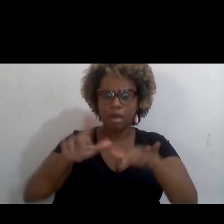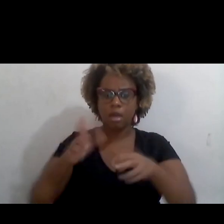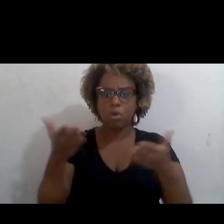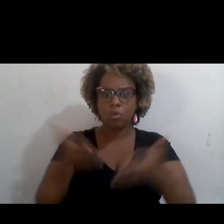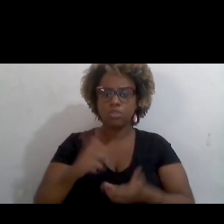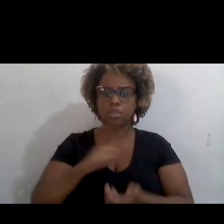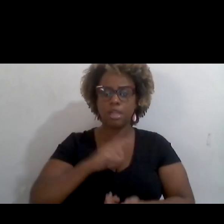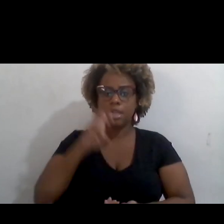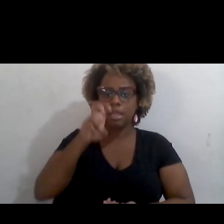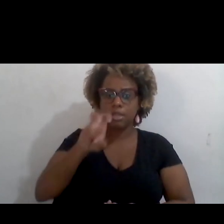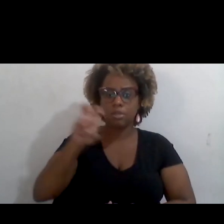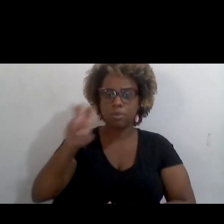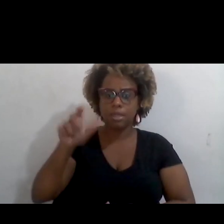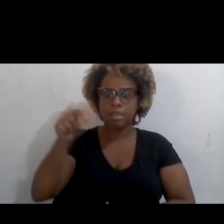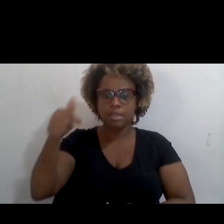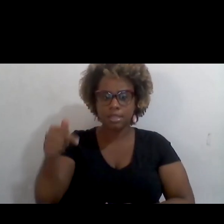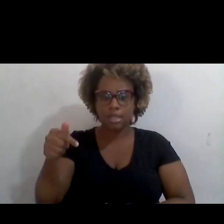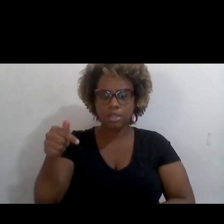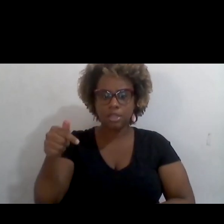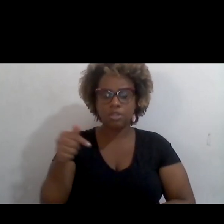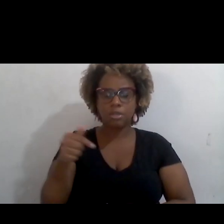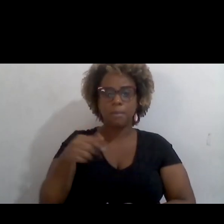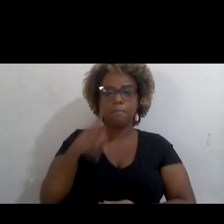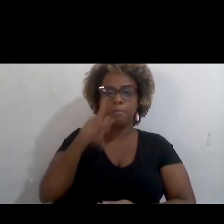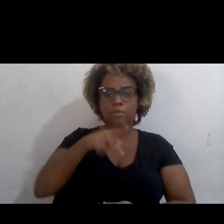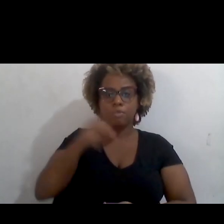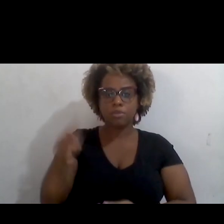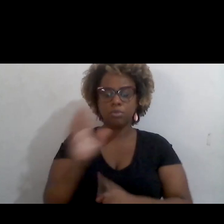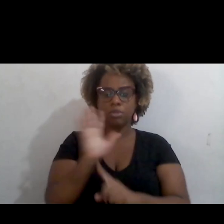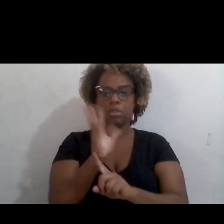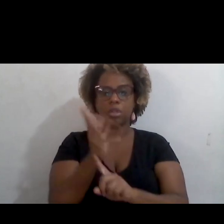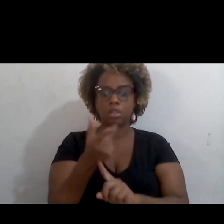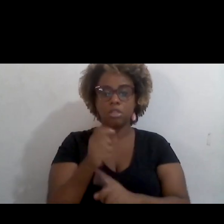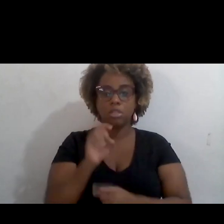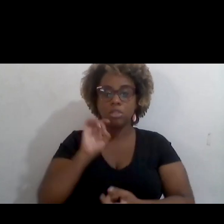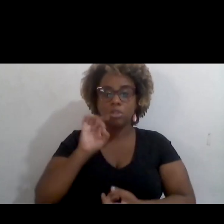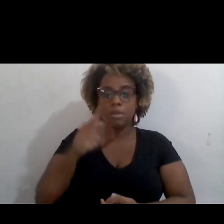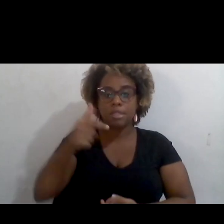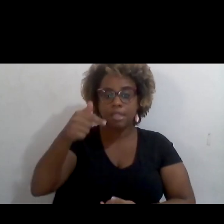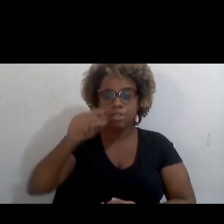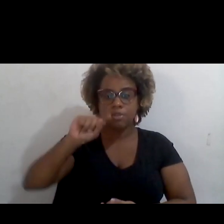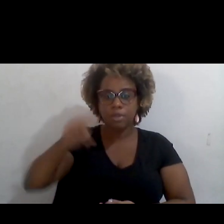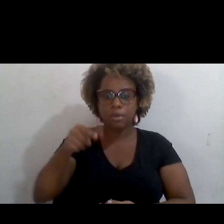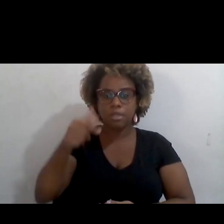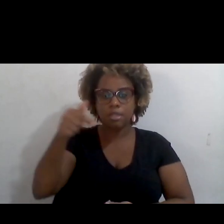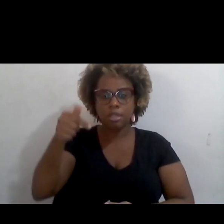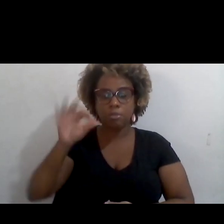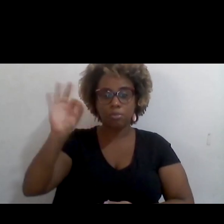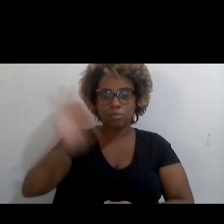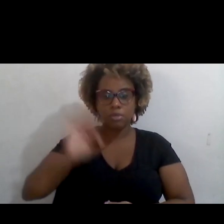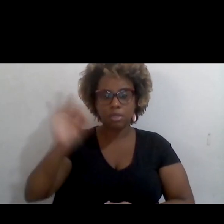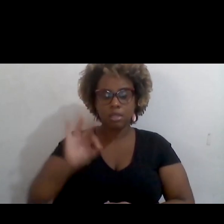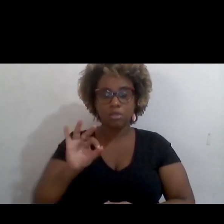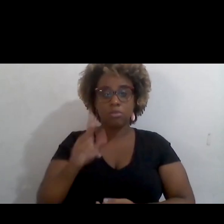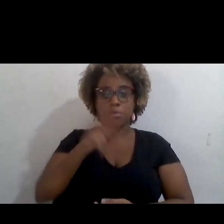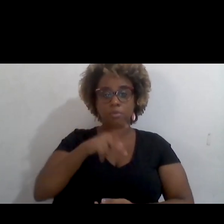mil professores de arte no Brasil inteiro e apenas 7,7% desses professores têm formação específica na